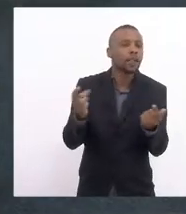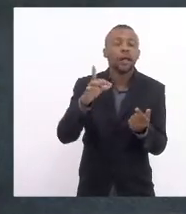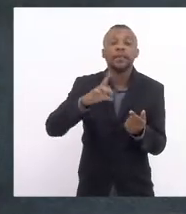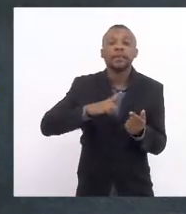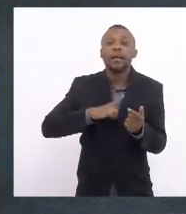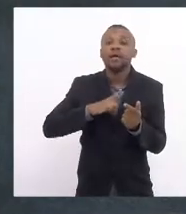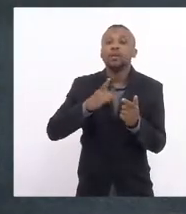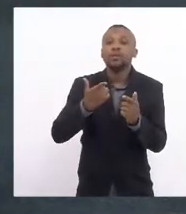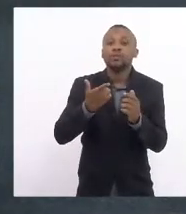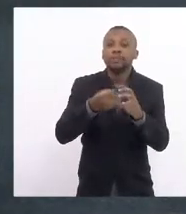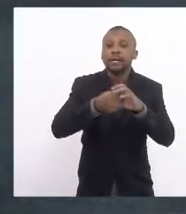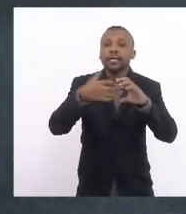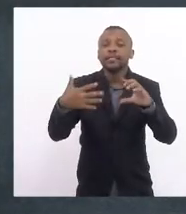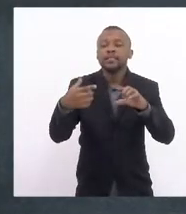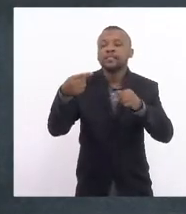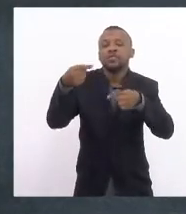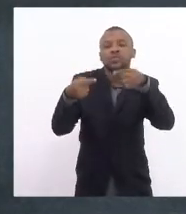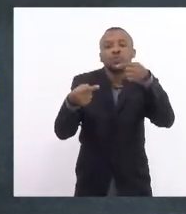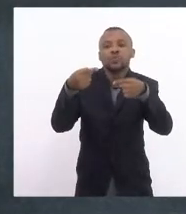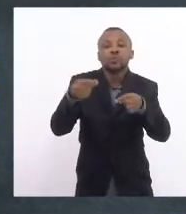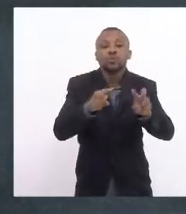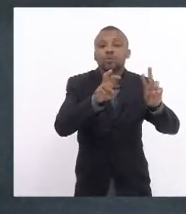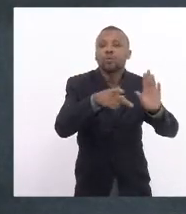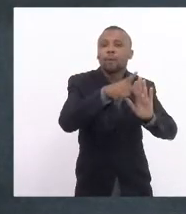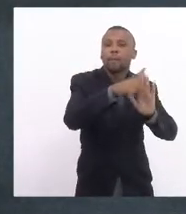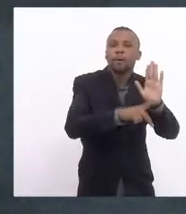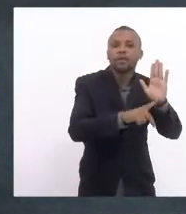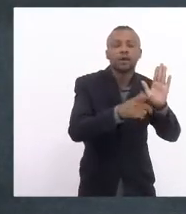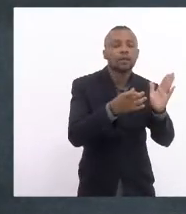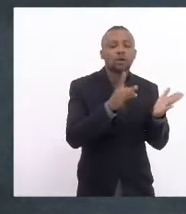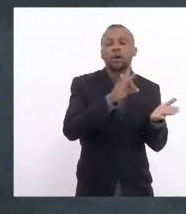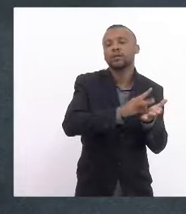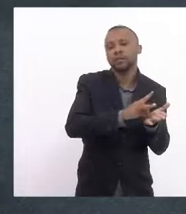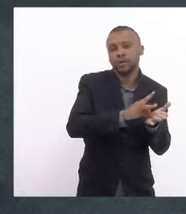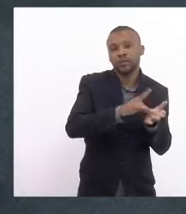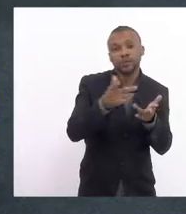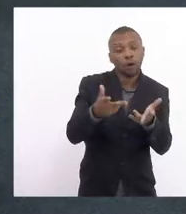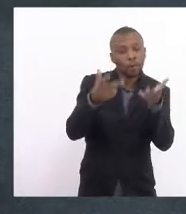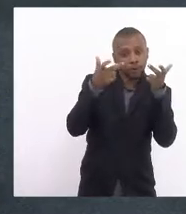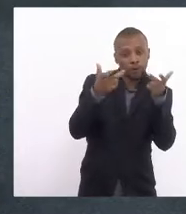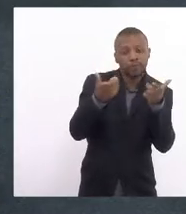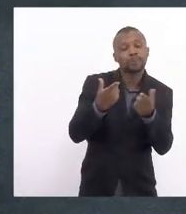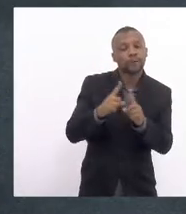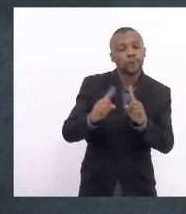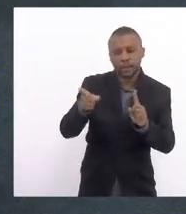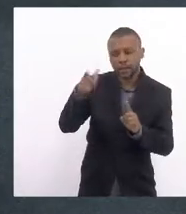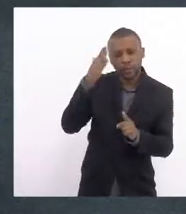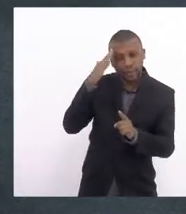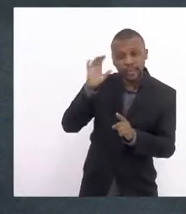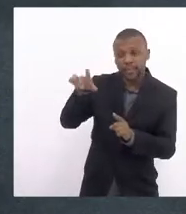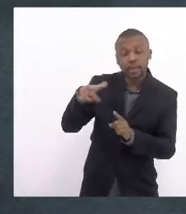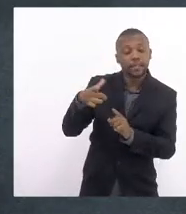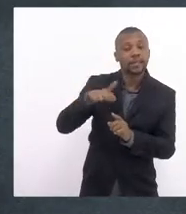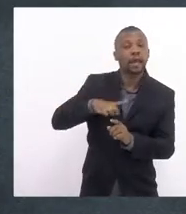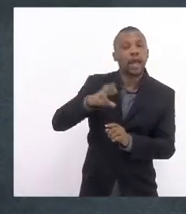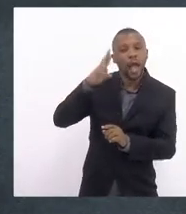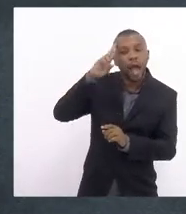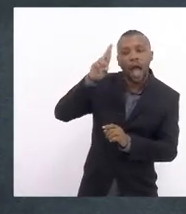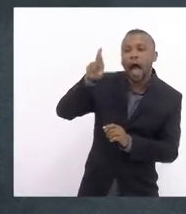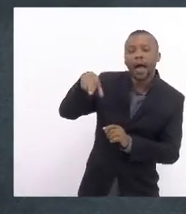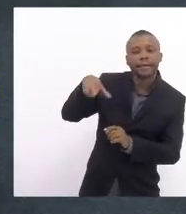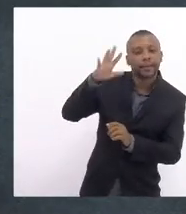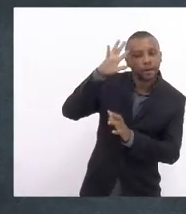destrutivo em relação ao projeto original. Essa é uma observação, embora o deputado tenha razão. Ele pode apresentar as emendas e, de fato, isso